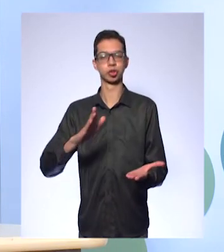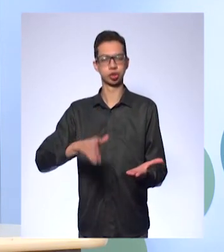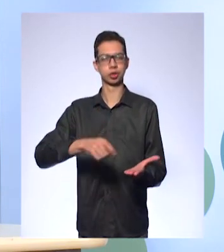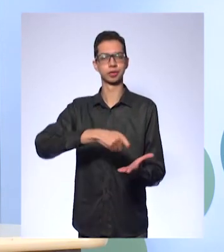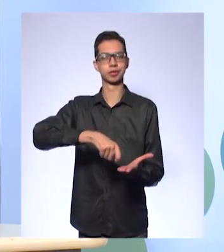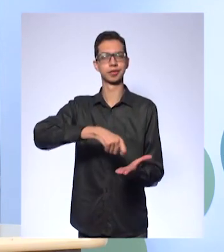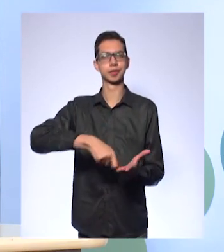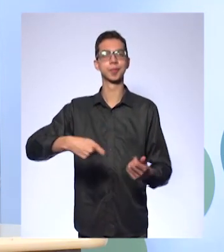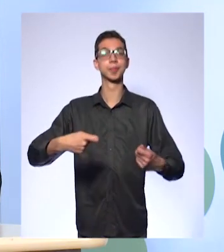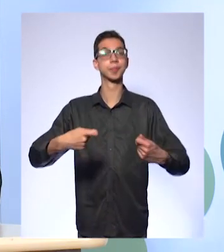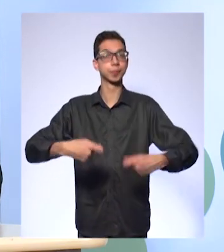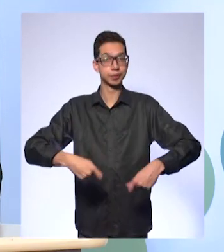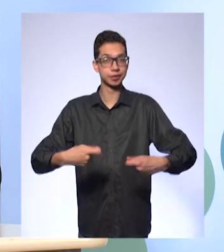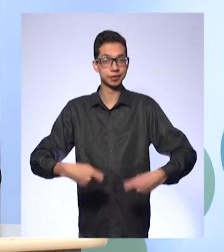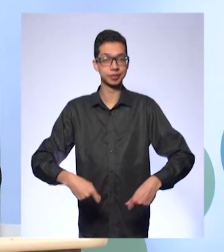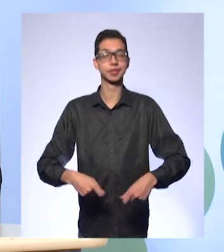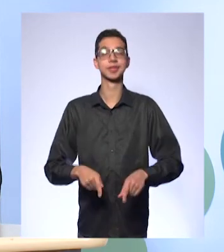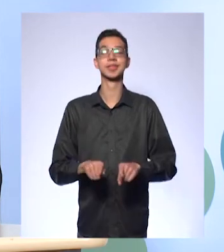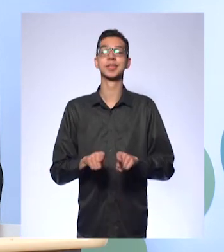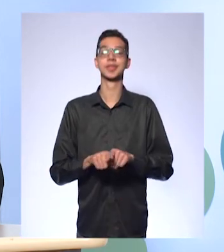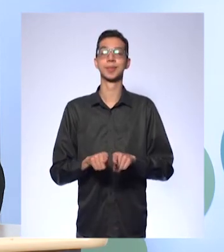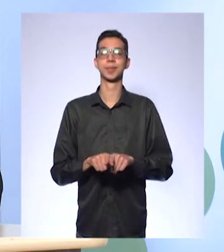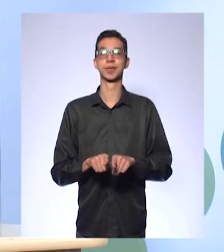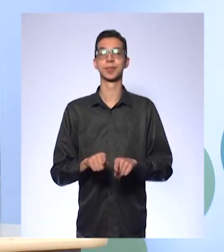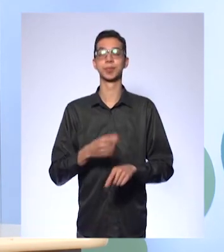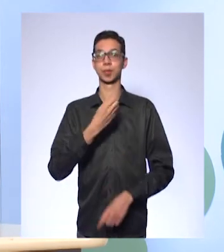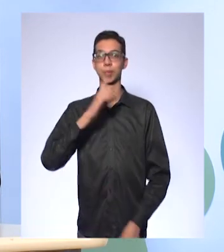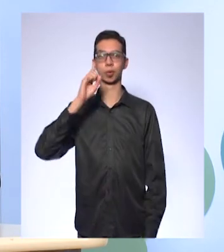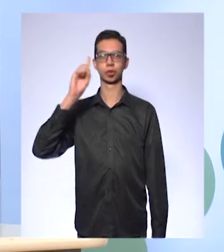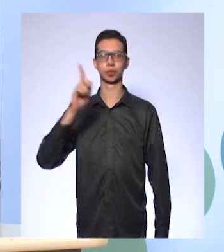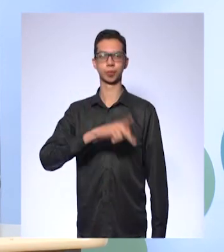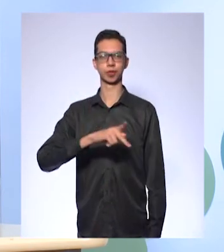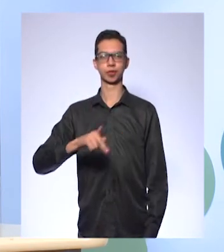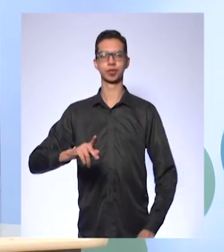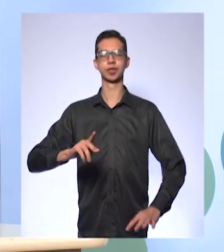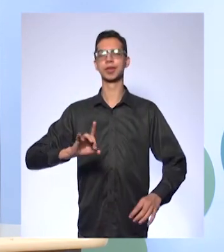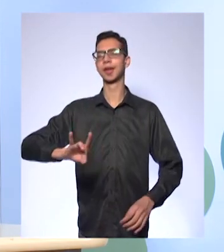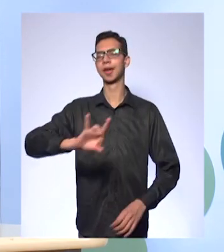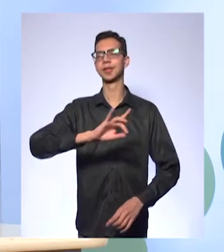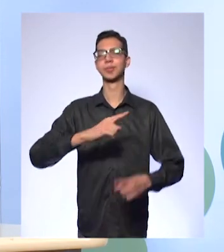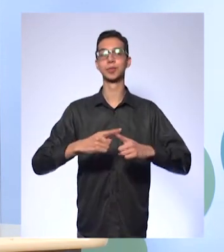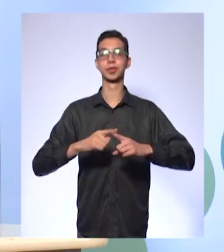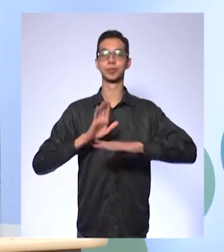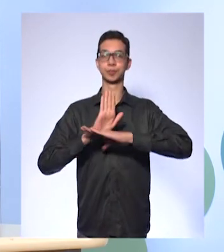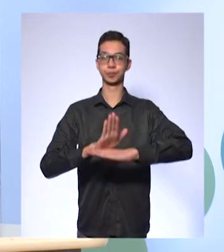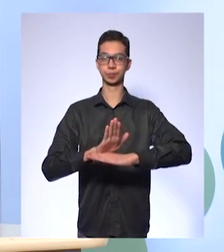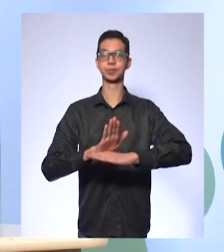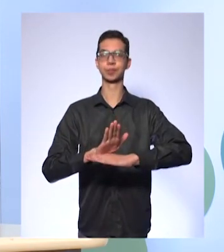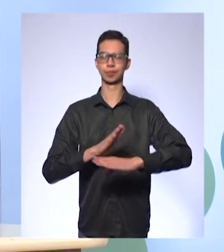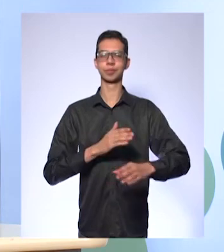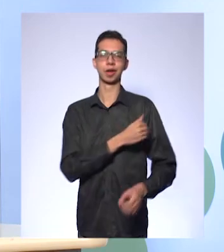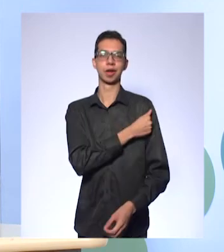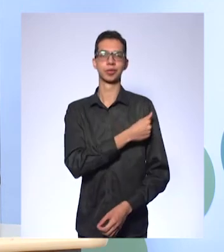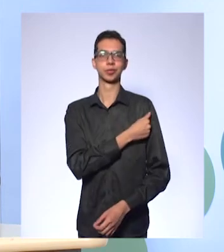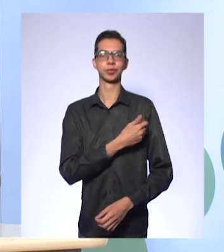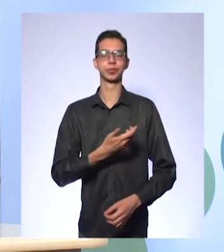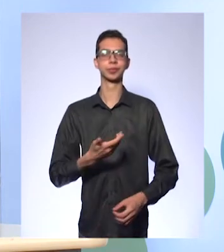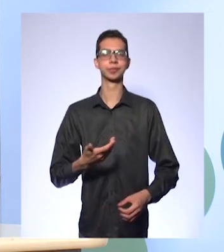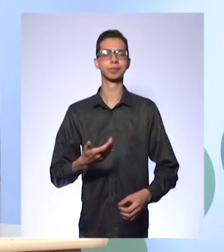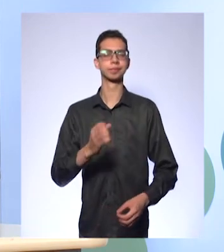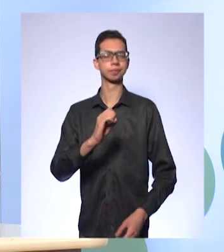professores, nossos colegas que estão aí motivando a garotada no aplicativo do Centro de Mídias. Vamos então aí começar